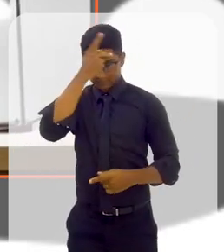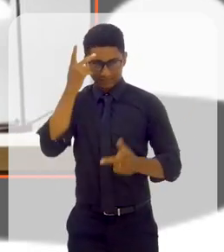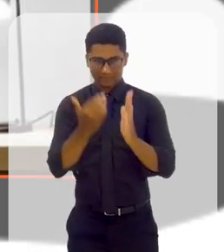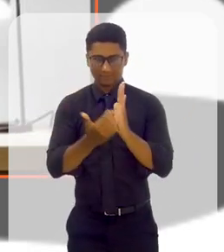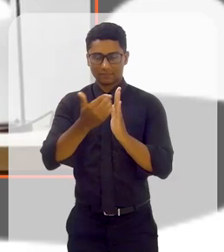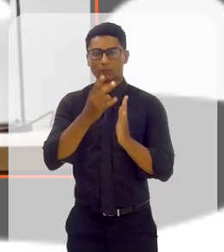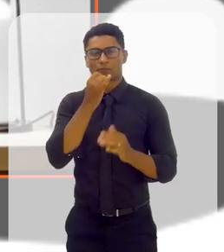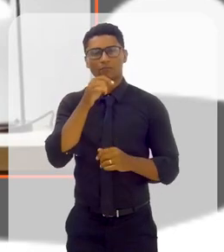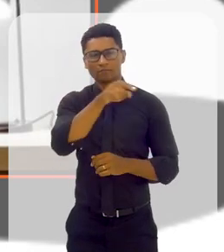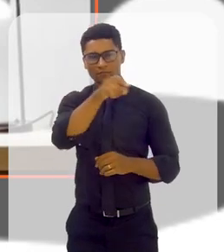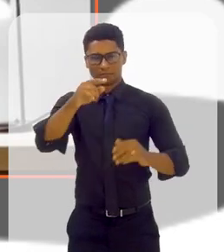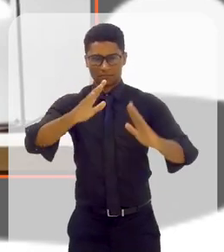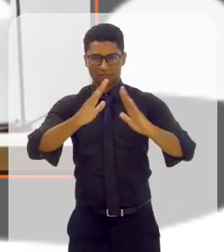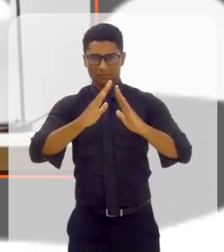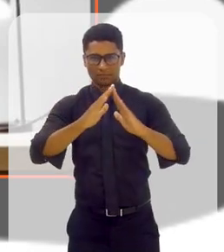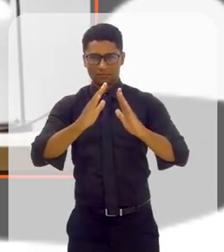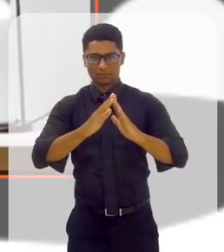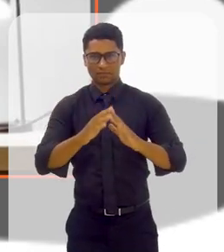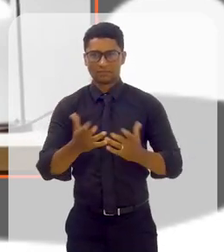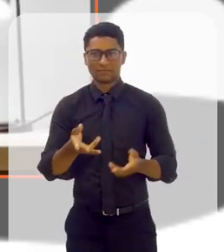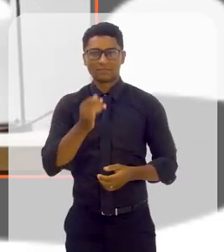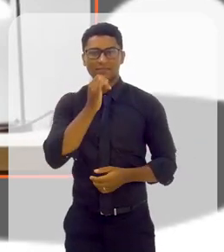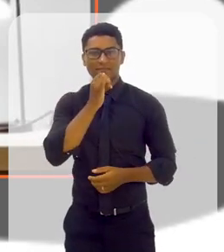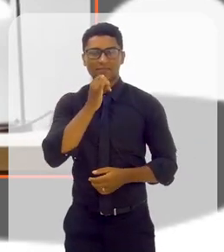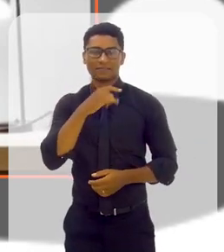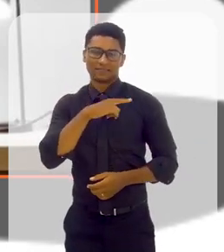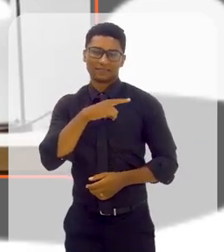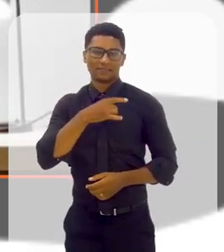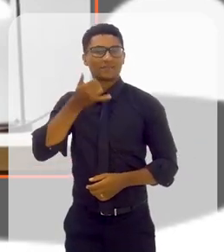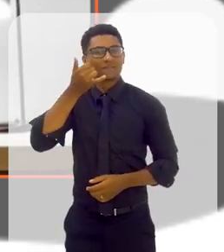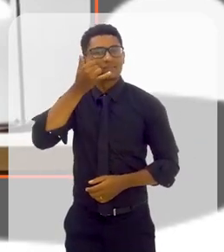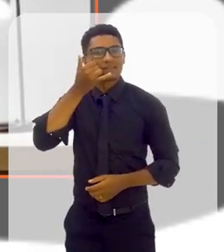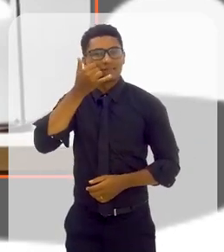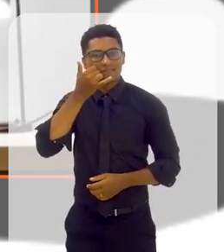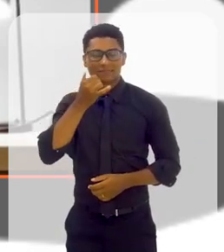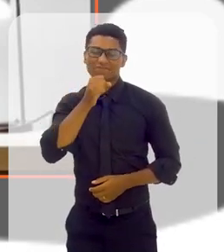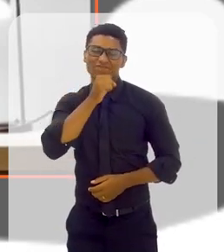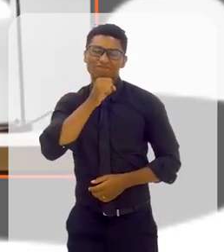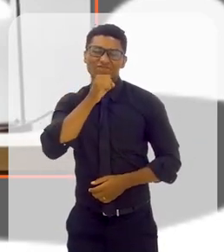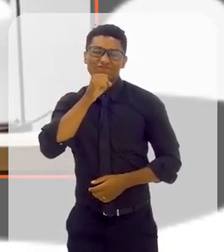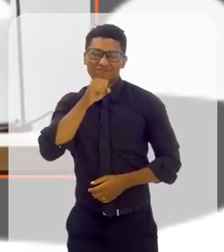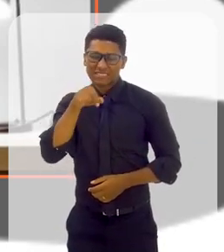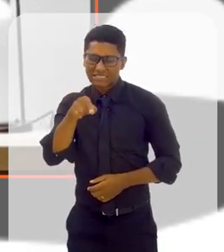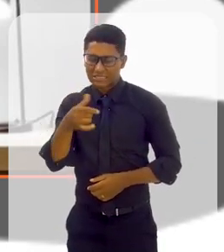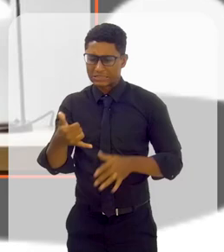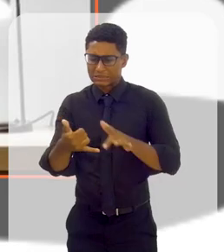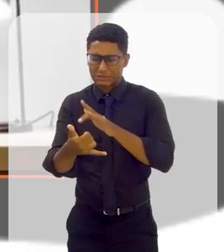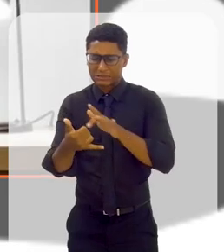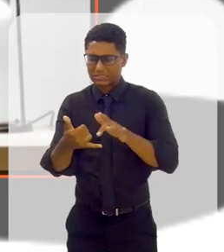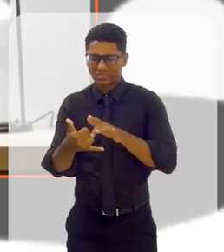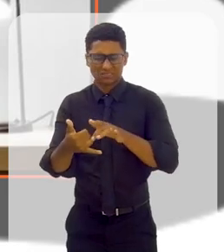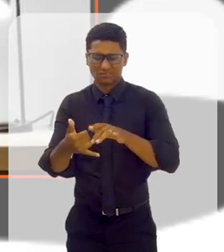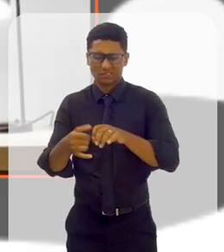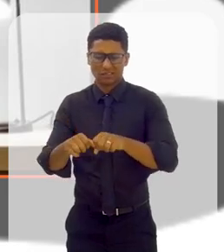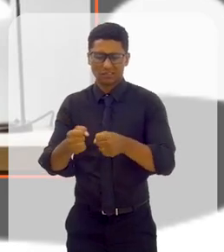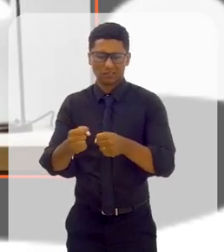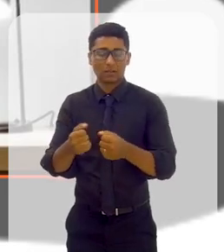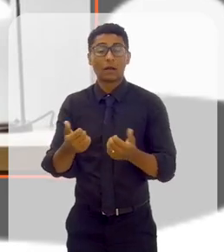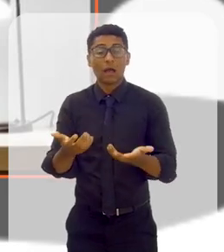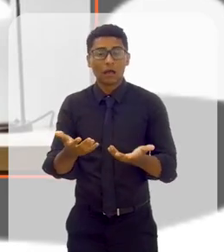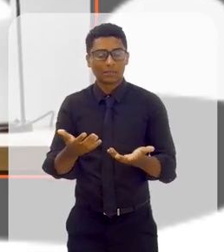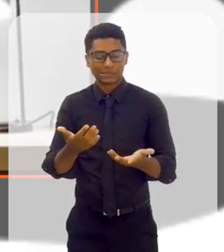está em casa, tá com aquela sequência de celulares que já não funcionam mais, mas também não sabe muito bem o que